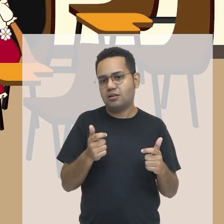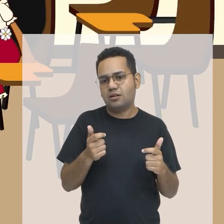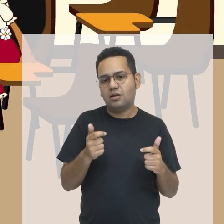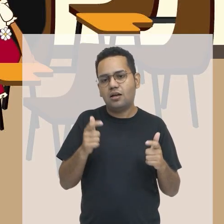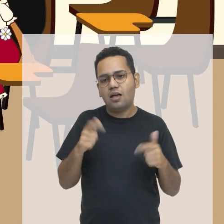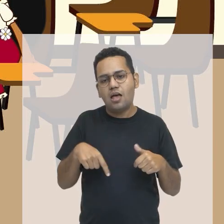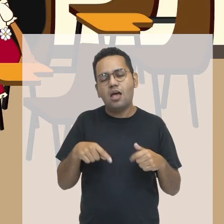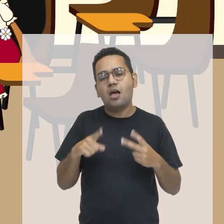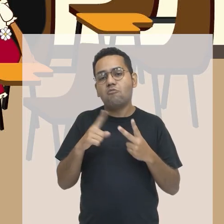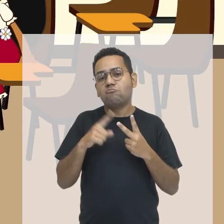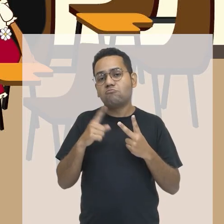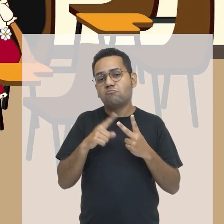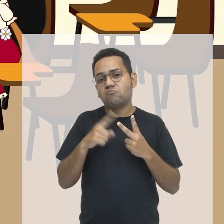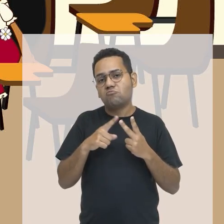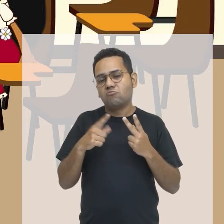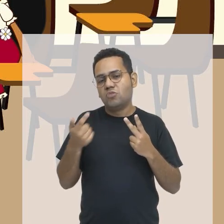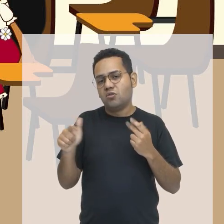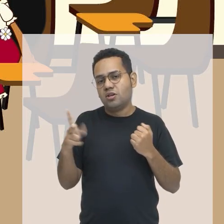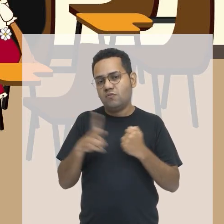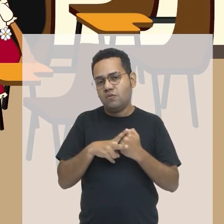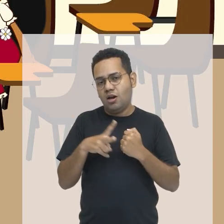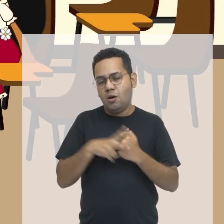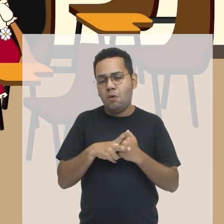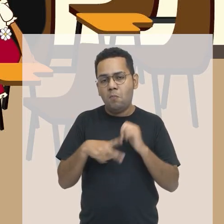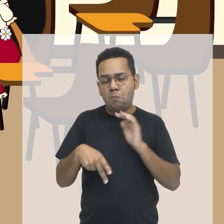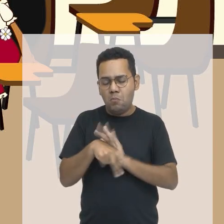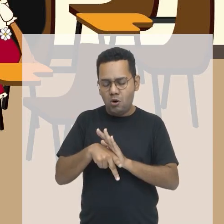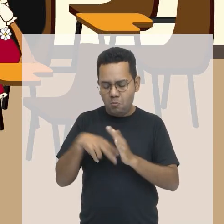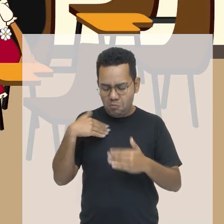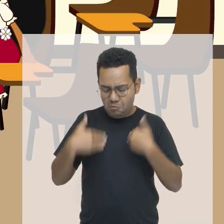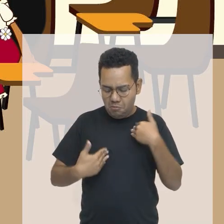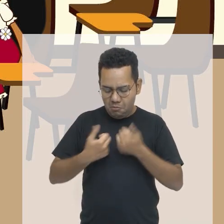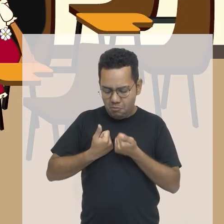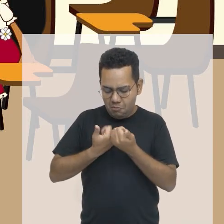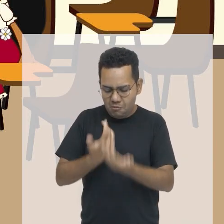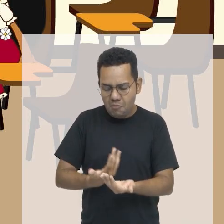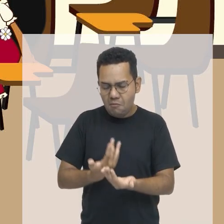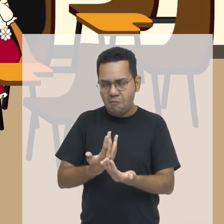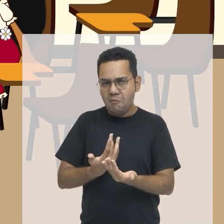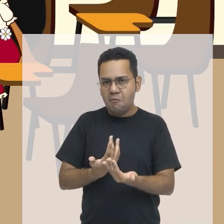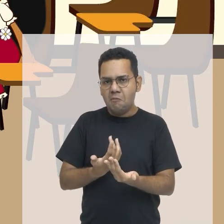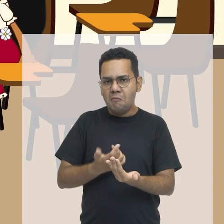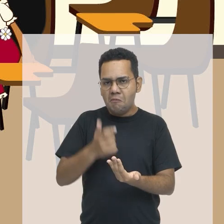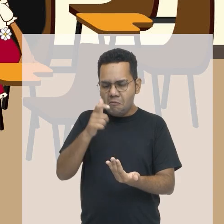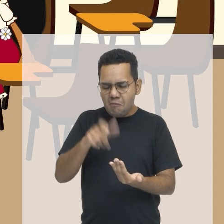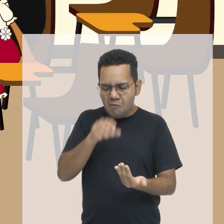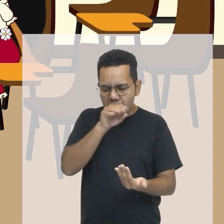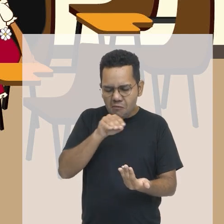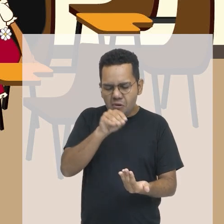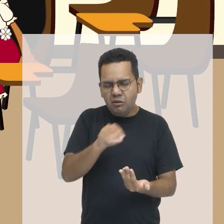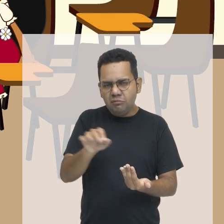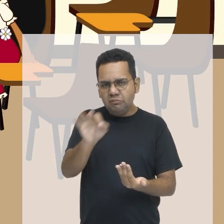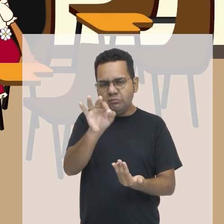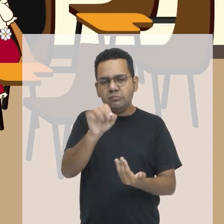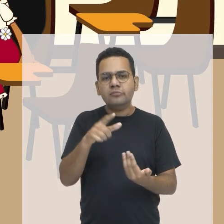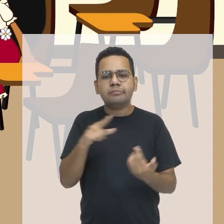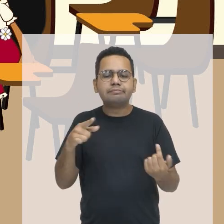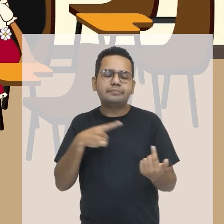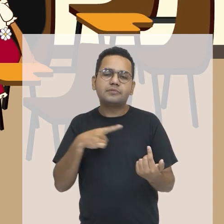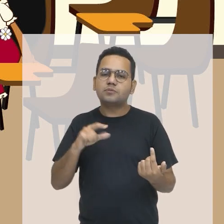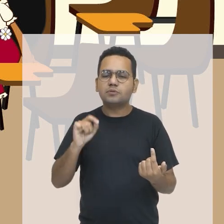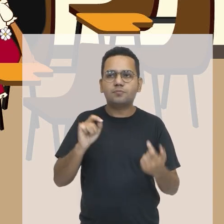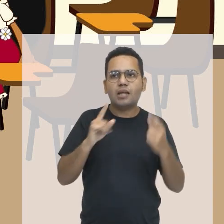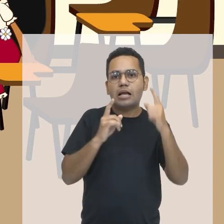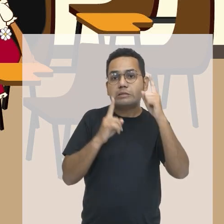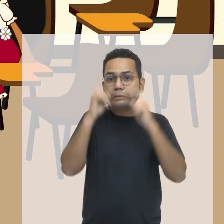linguagem não verbal, né? Os gestos corporais. Ele não falou nenhuma palavra, mas os movimentos, a sua cara, a